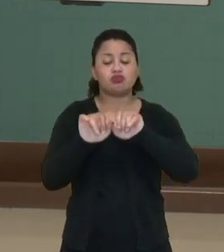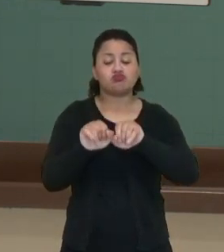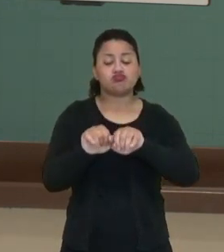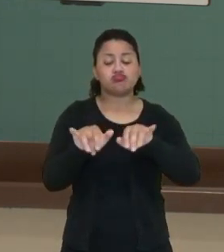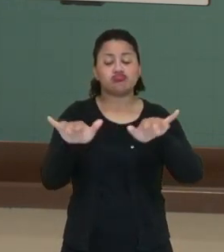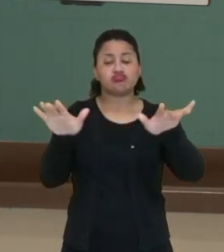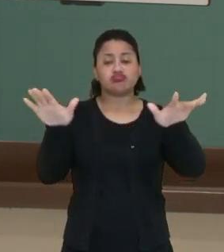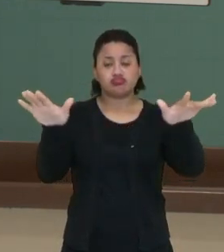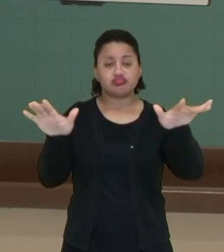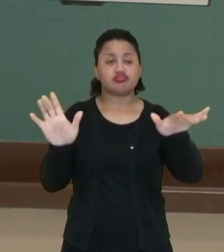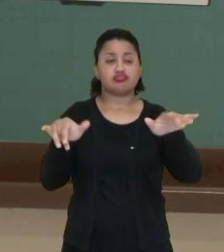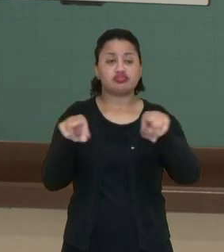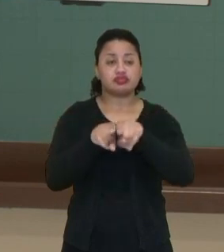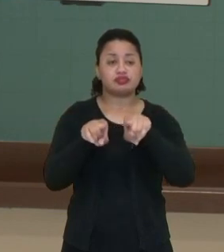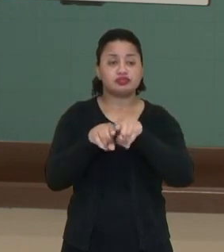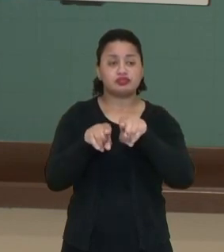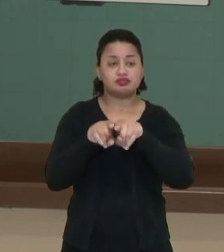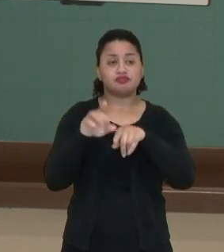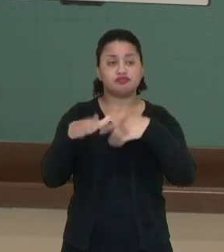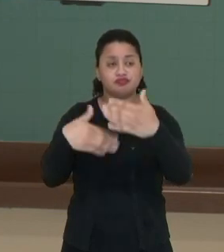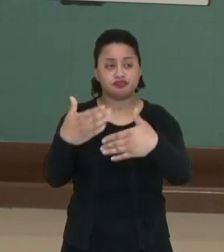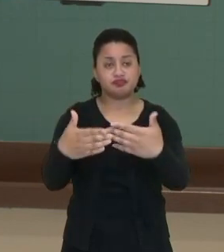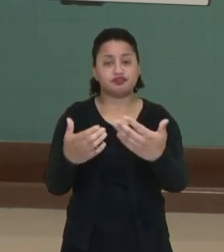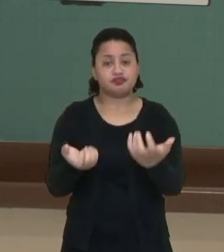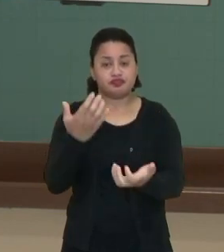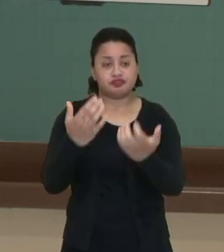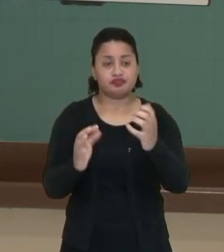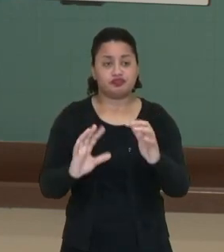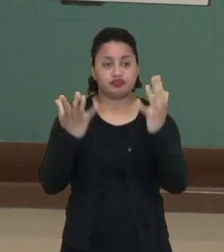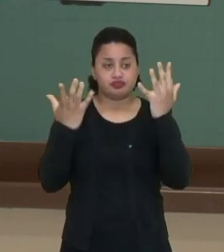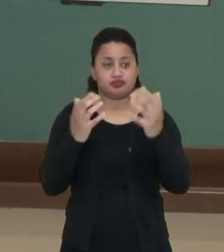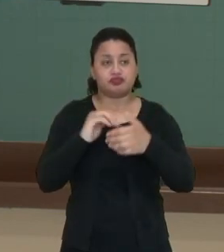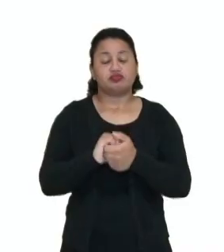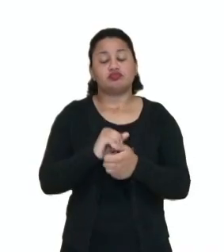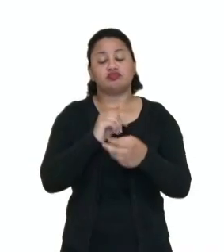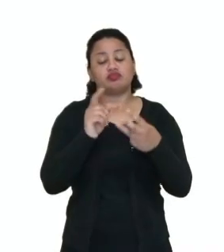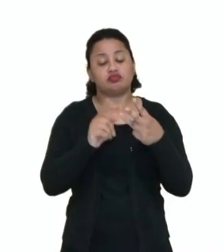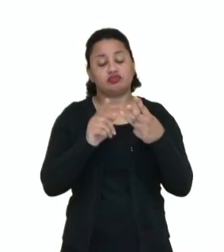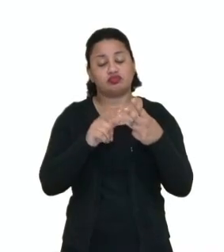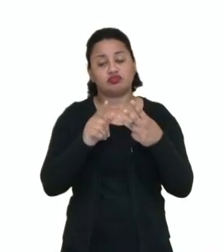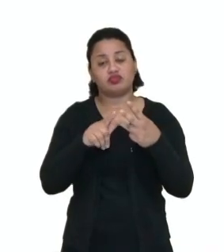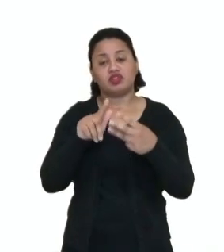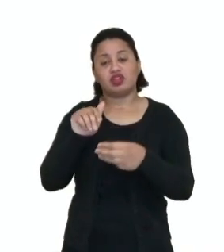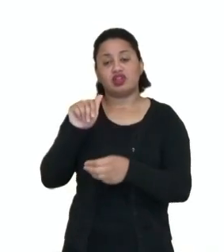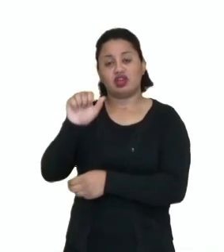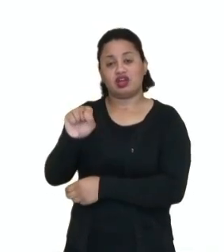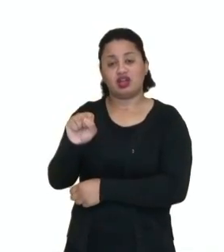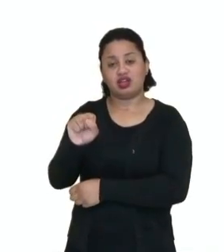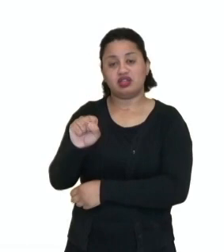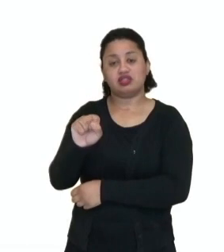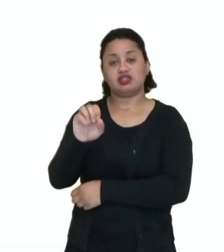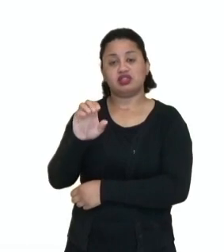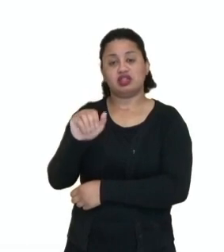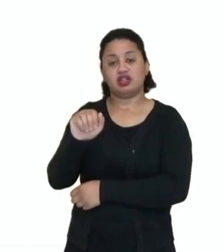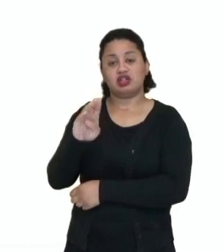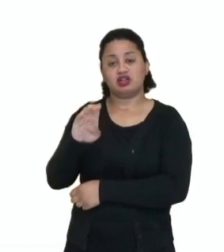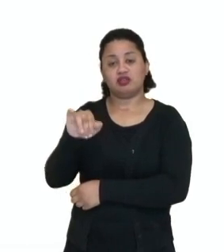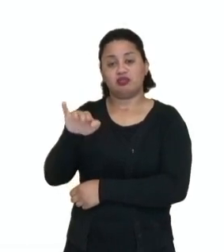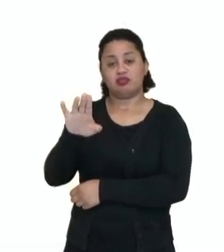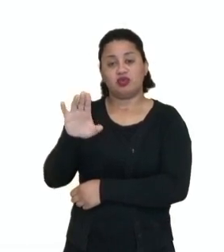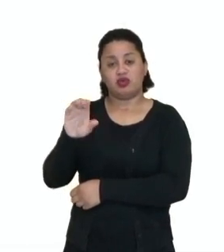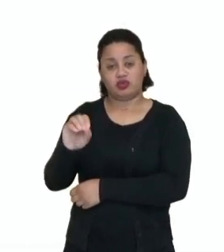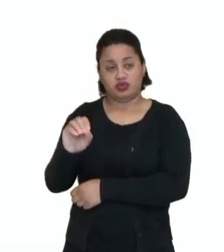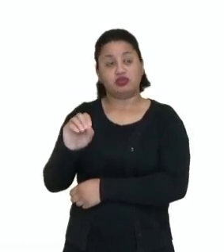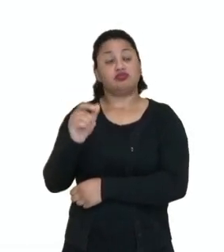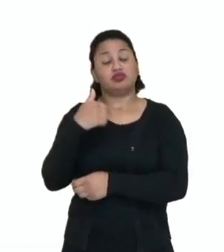propagado aqui nessa combustão. O gás carbônico, agora vamos falar do gás carbônico. Falamos do gás oxigênio, aí destacamos